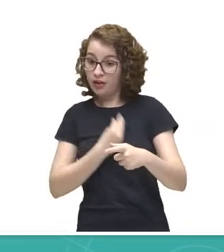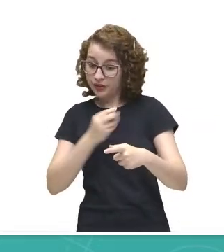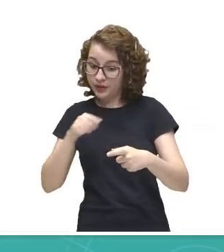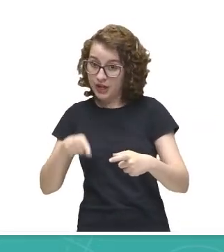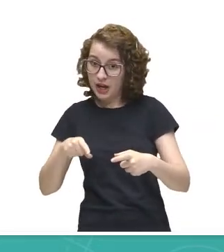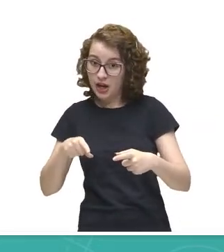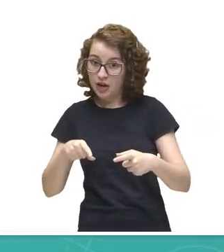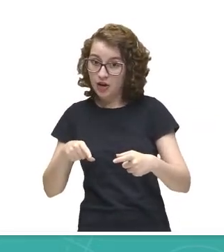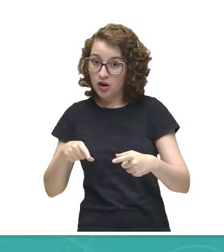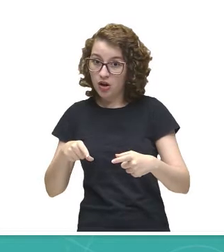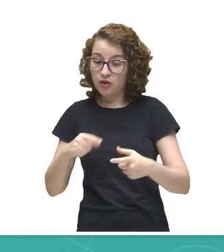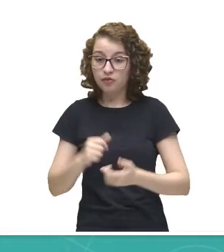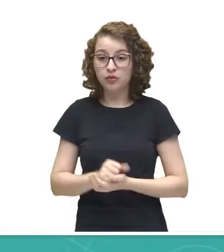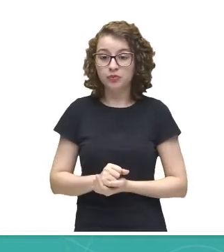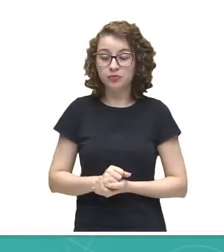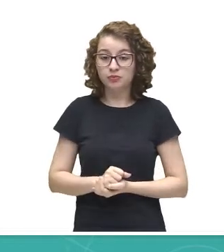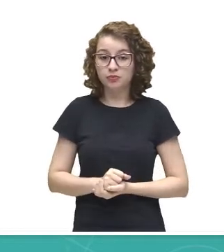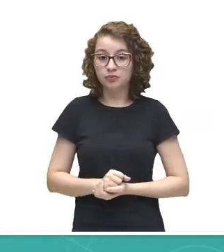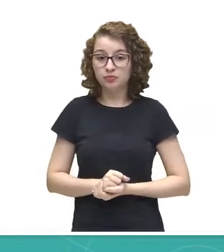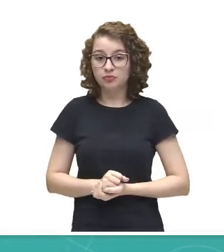às necessidades,